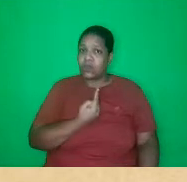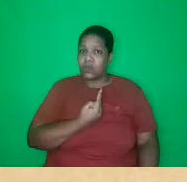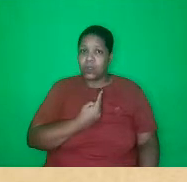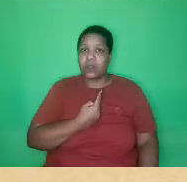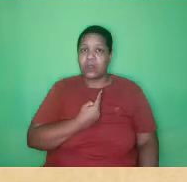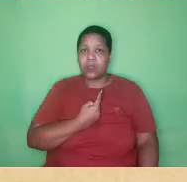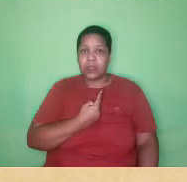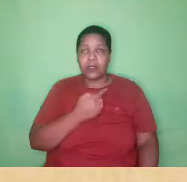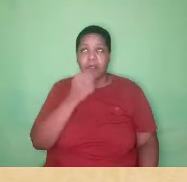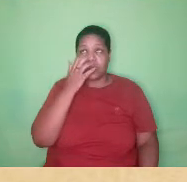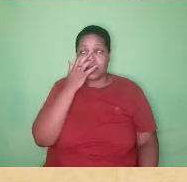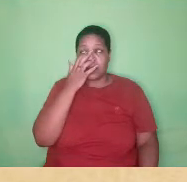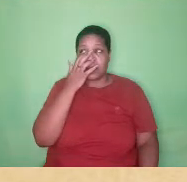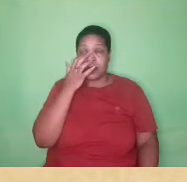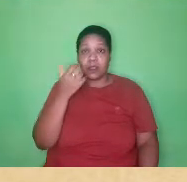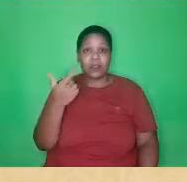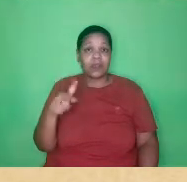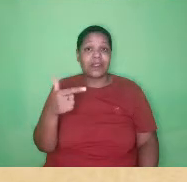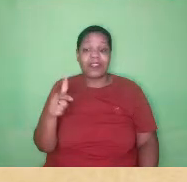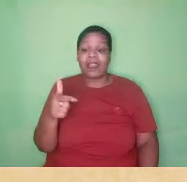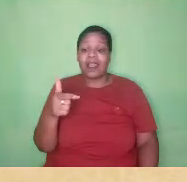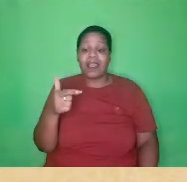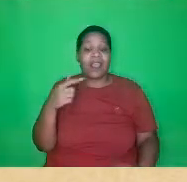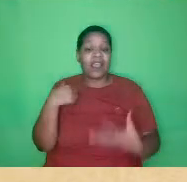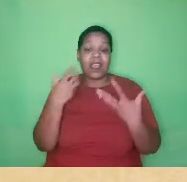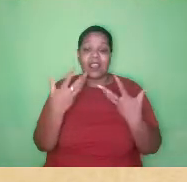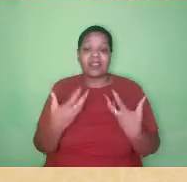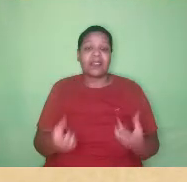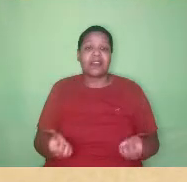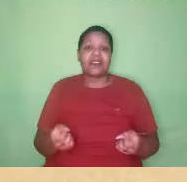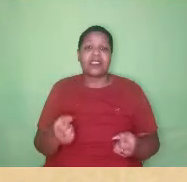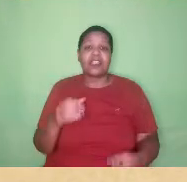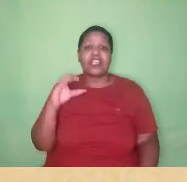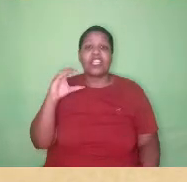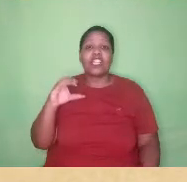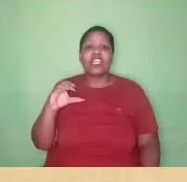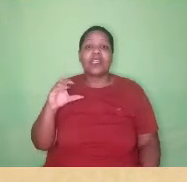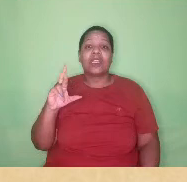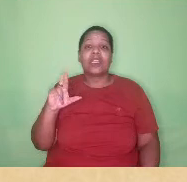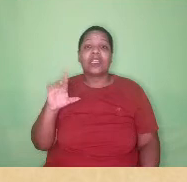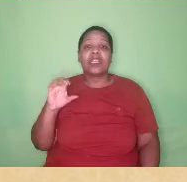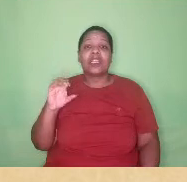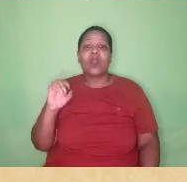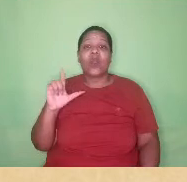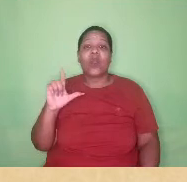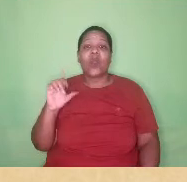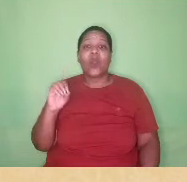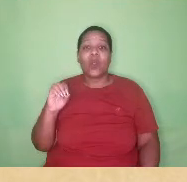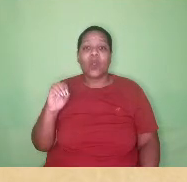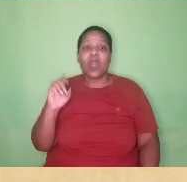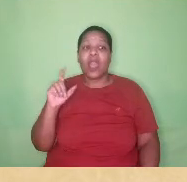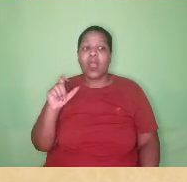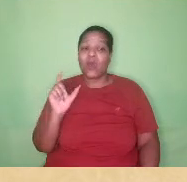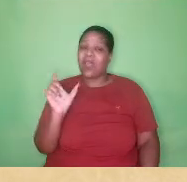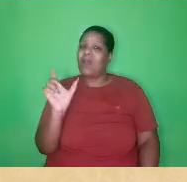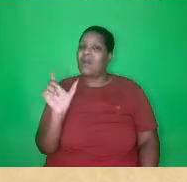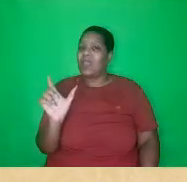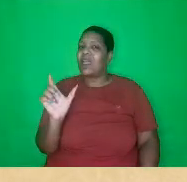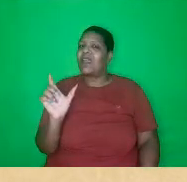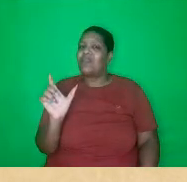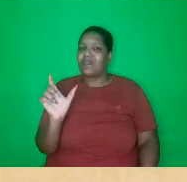é, não estamos mais usando a palavra crioulo, que é uma palavra completamente, não